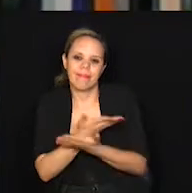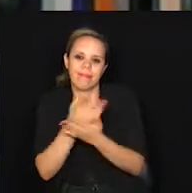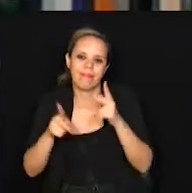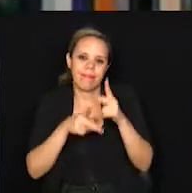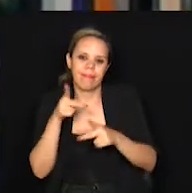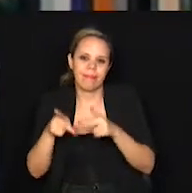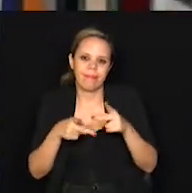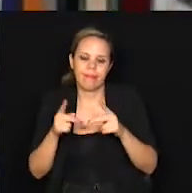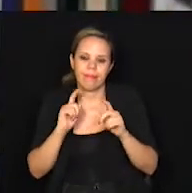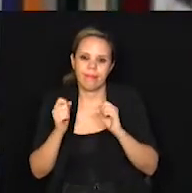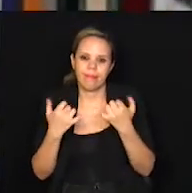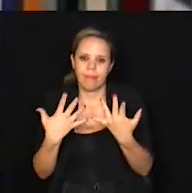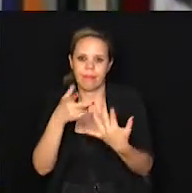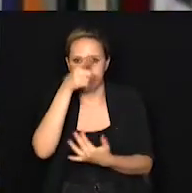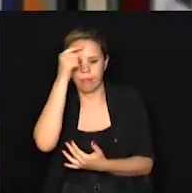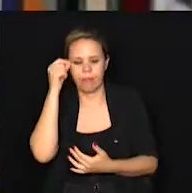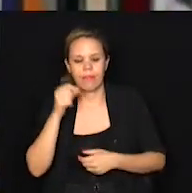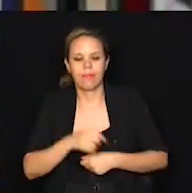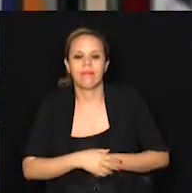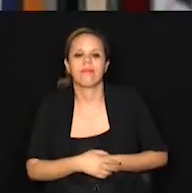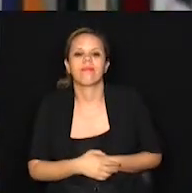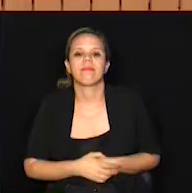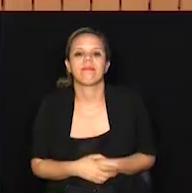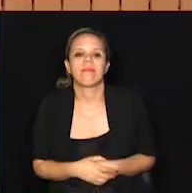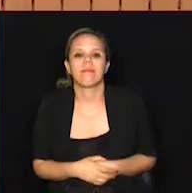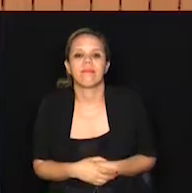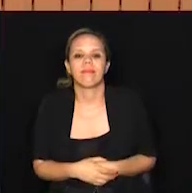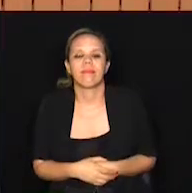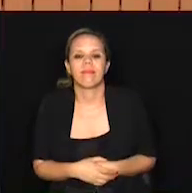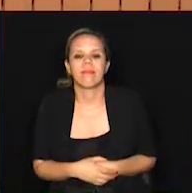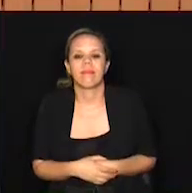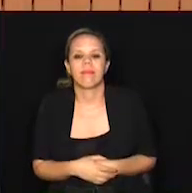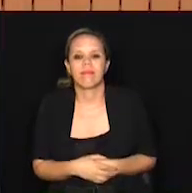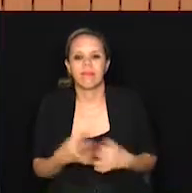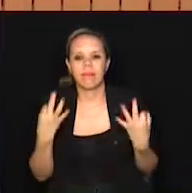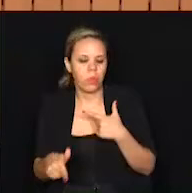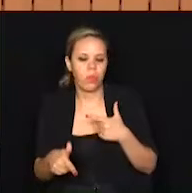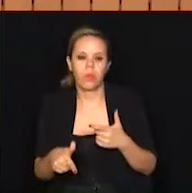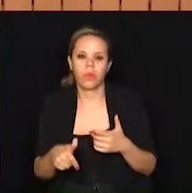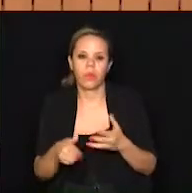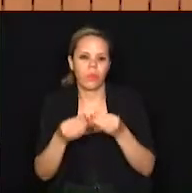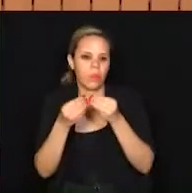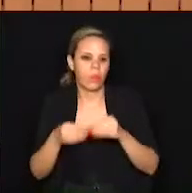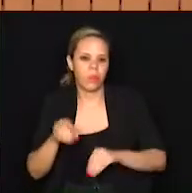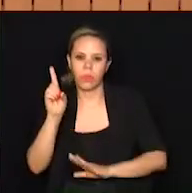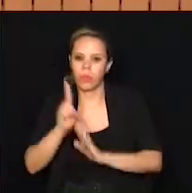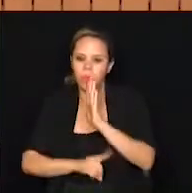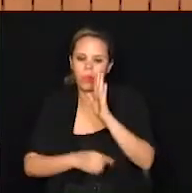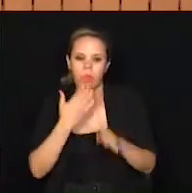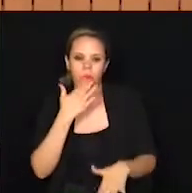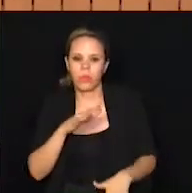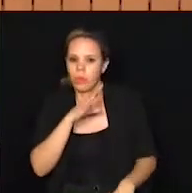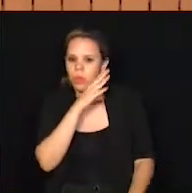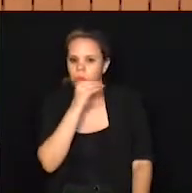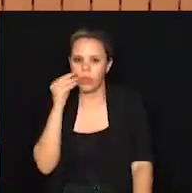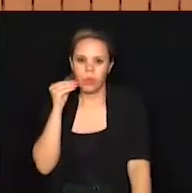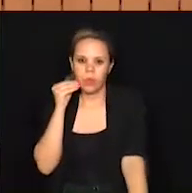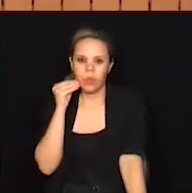ausência, outros enviaram agora a nota, como, por exemplo, o Sindicato dos Trabalhadores do Serviço Público Municipal de